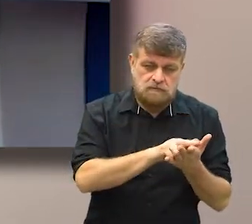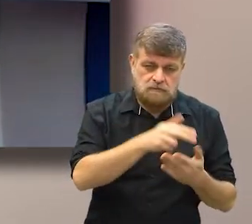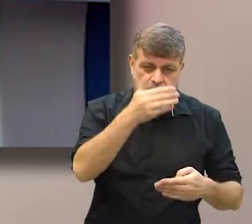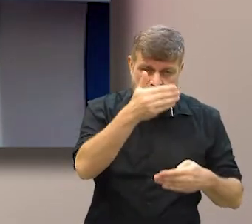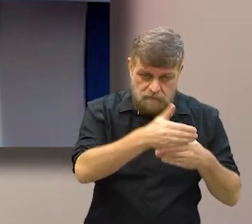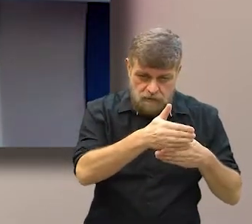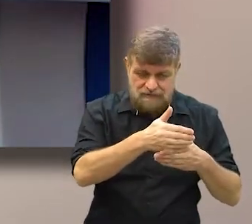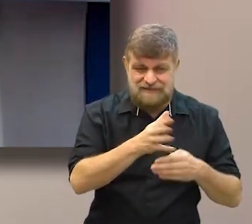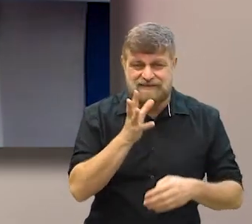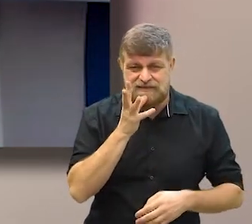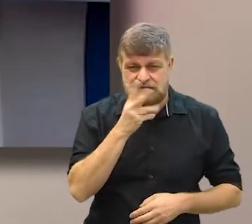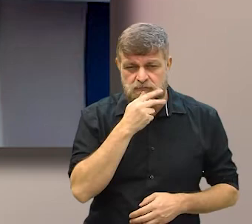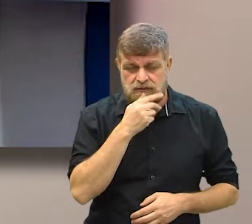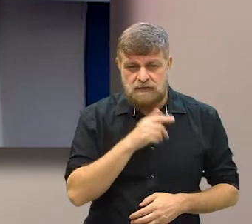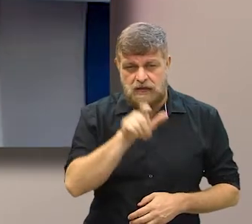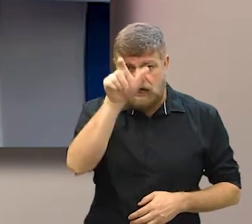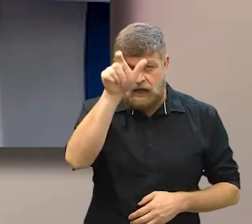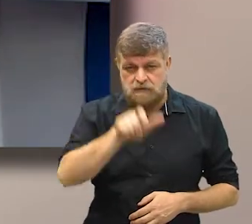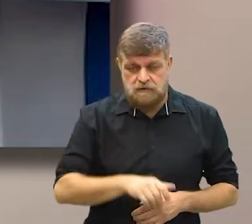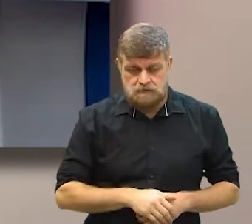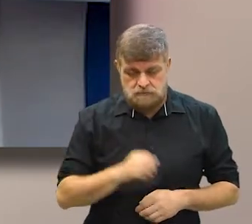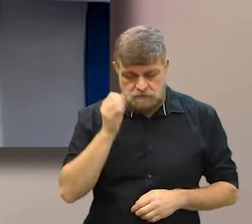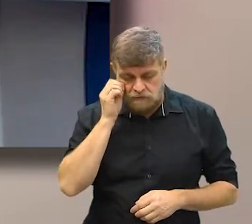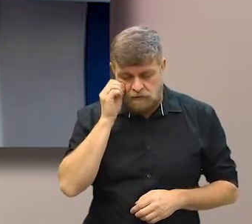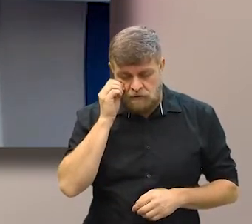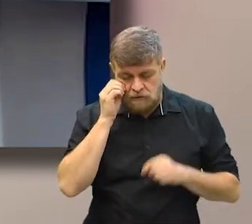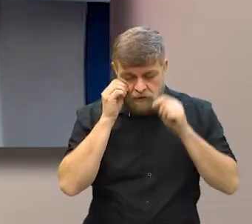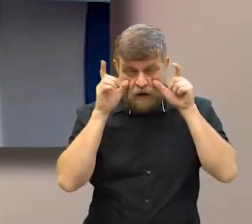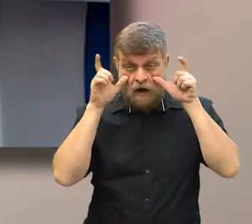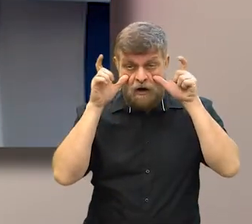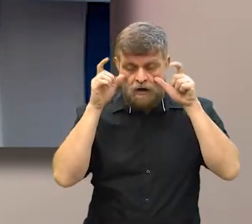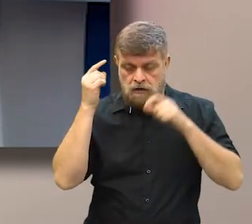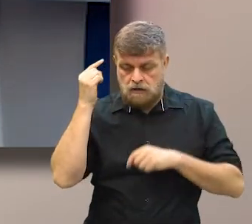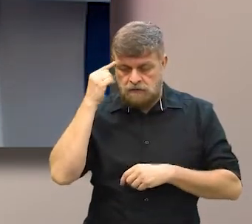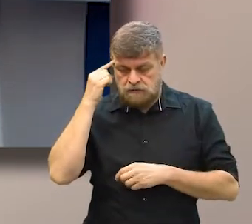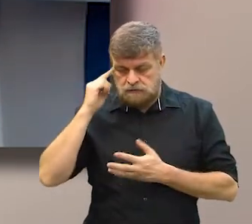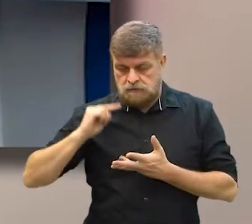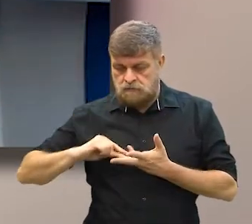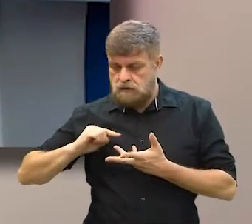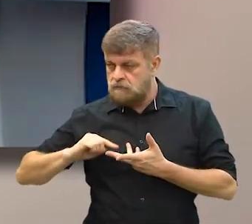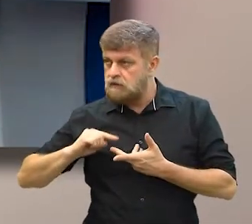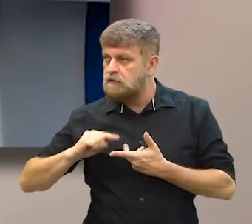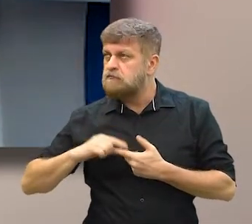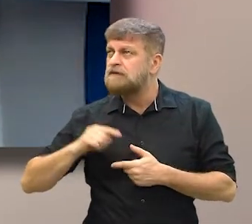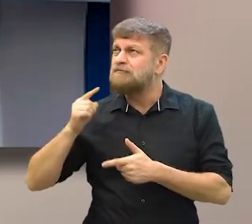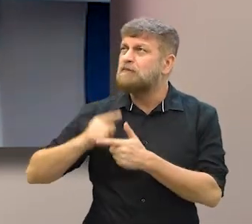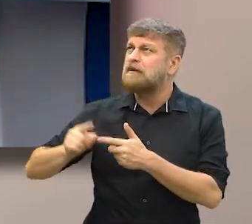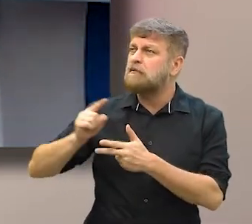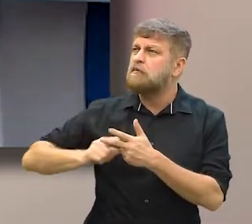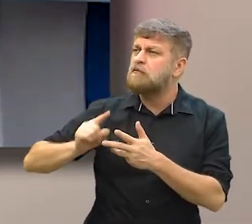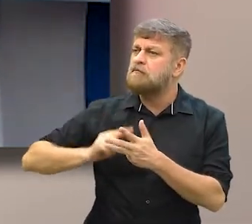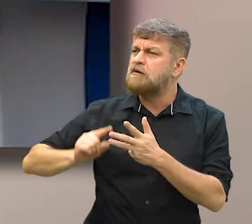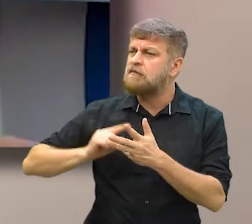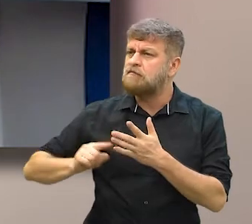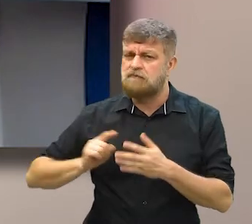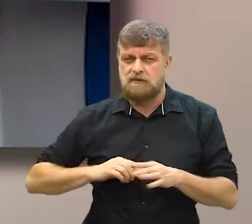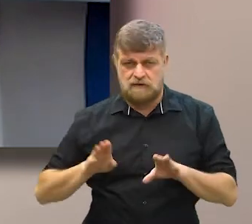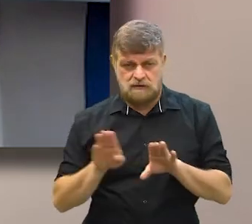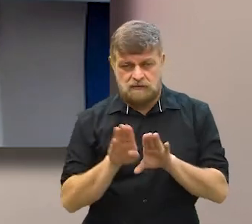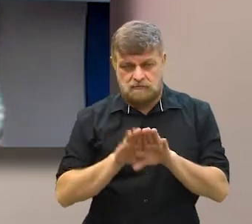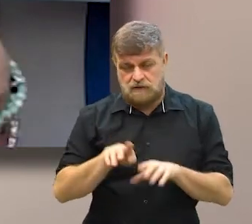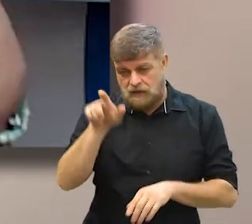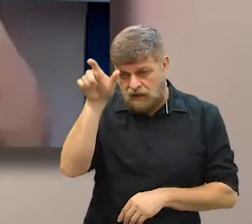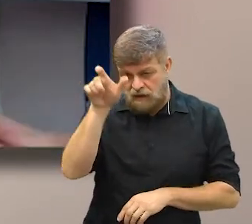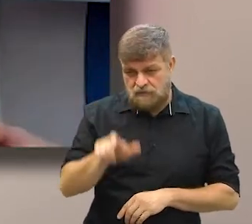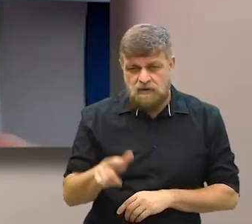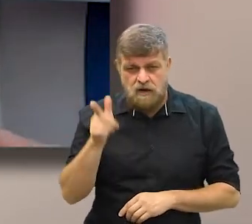então você dorme, mas acorda a noite inteira pensando nos seus problemas. Ou